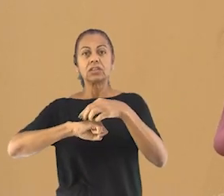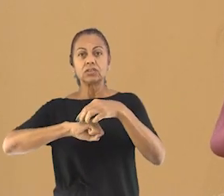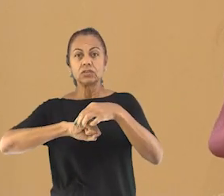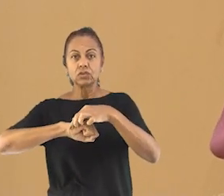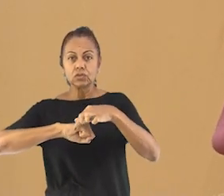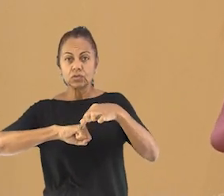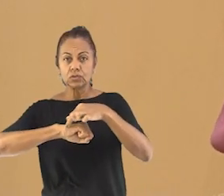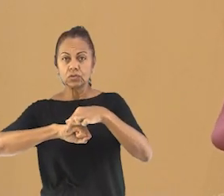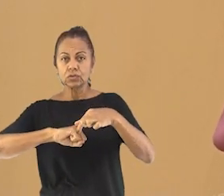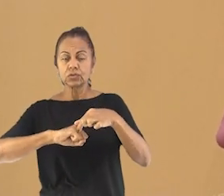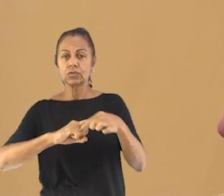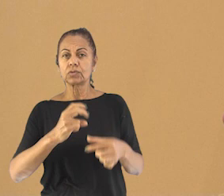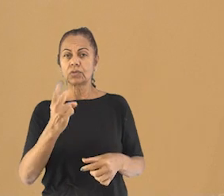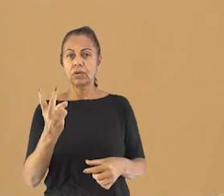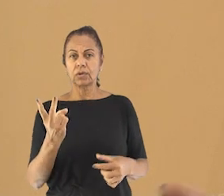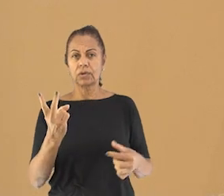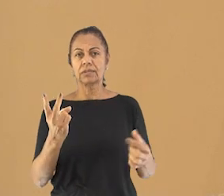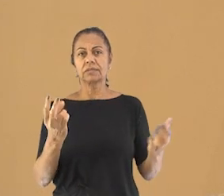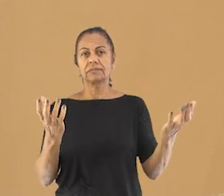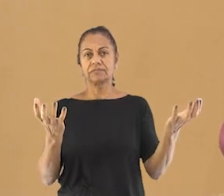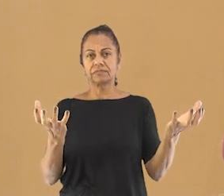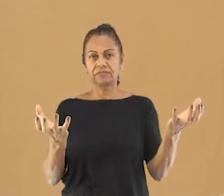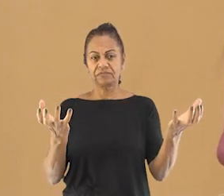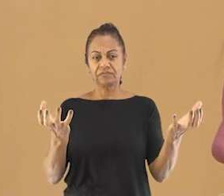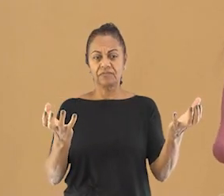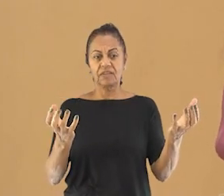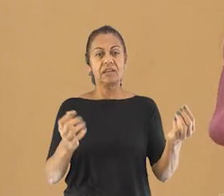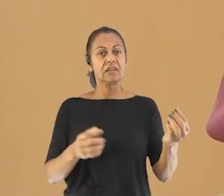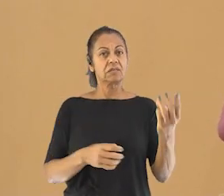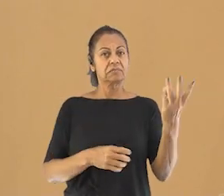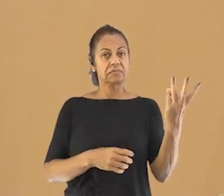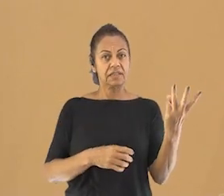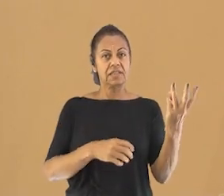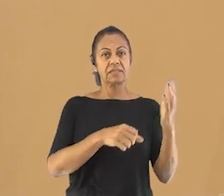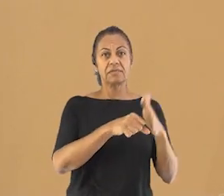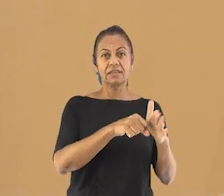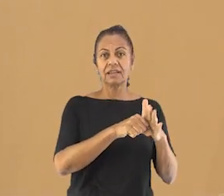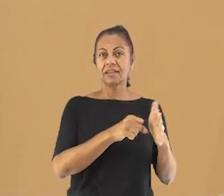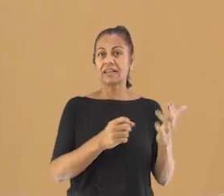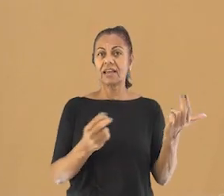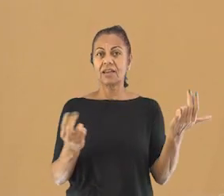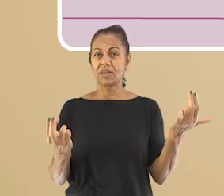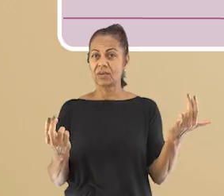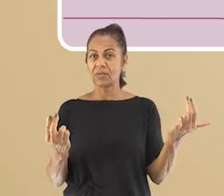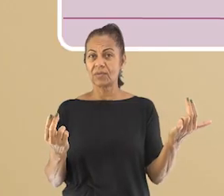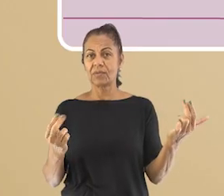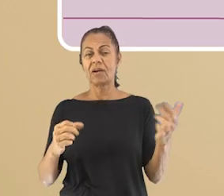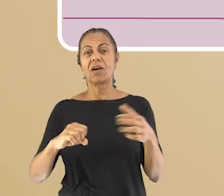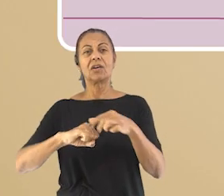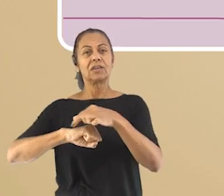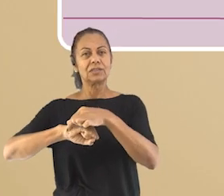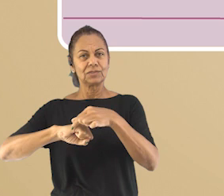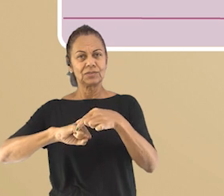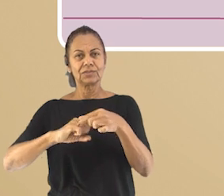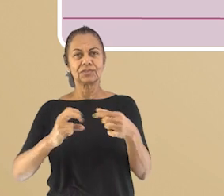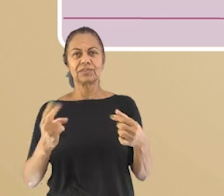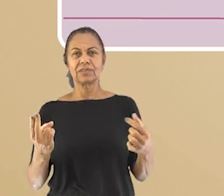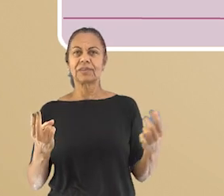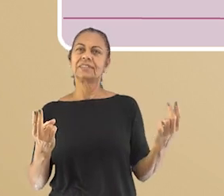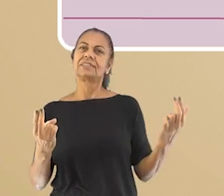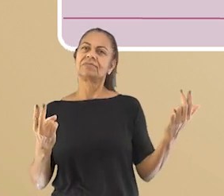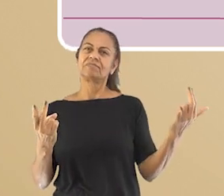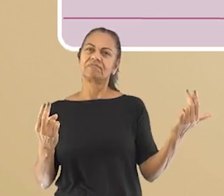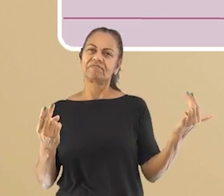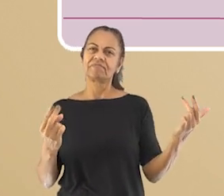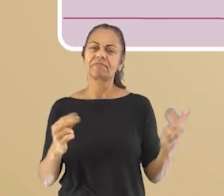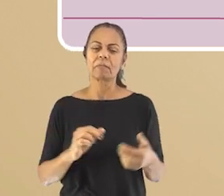equilibra quando colocamos 3 batatas de um lado e 2 chuchus de outro. Assim, nós podemos